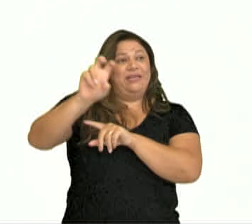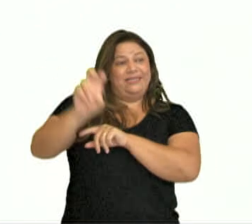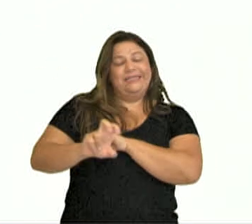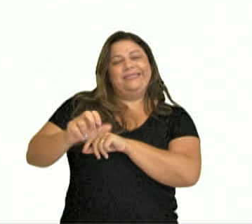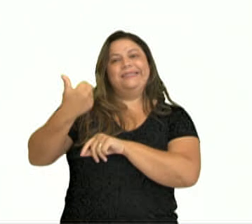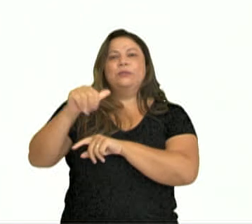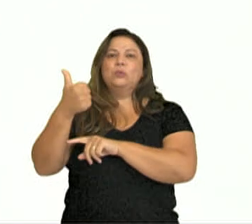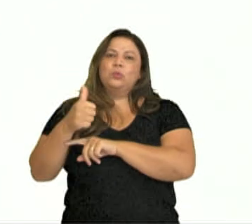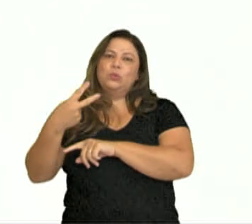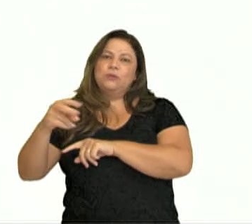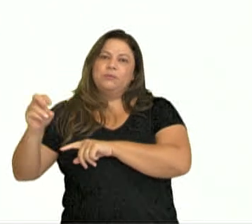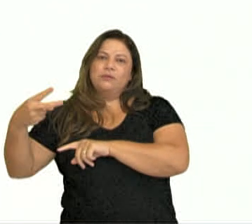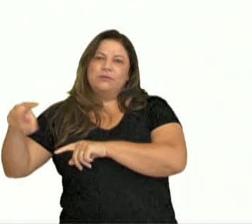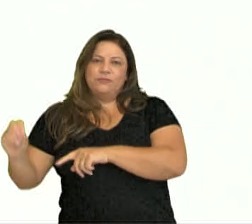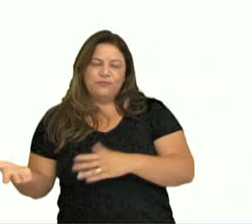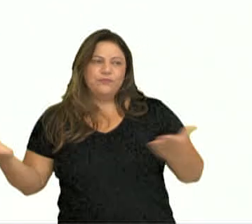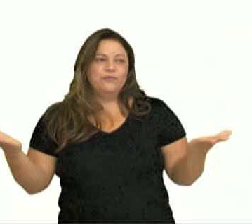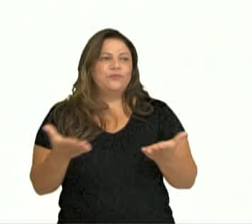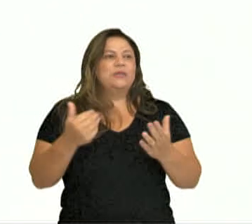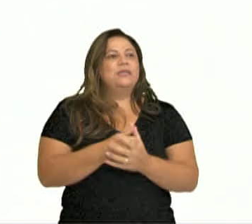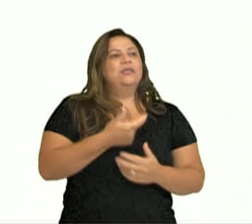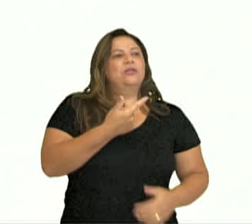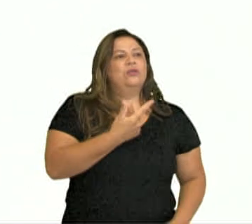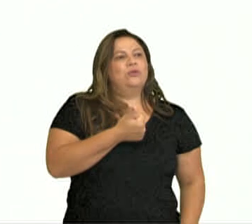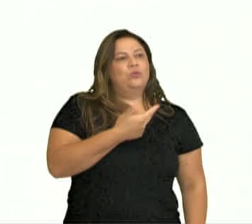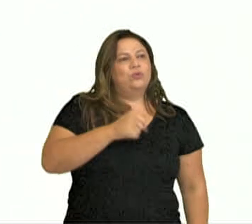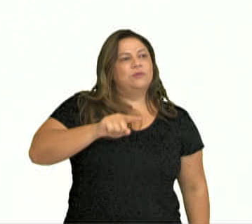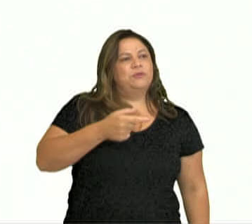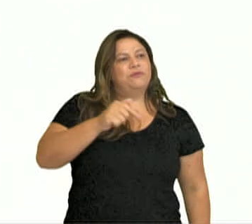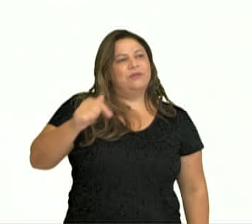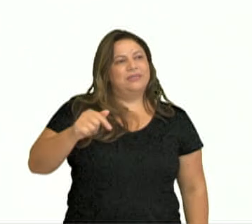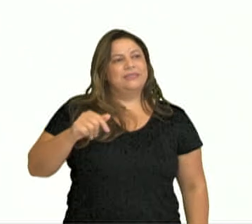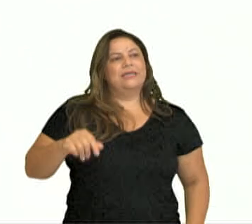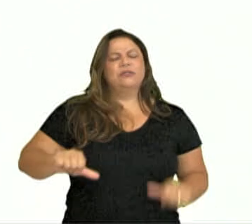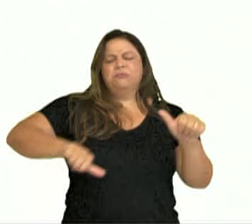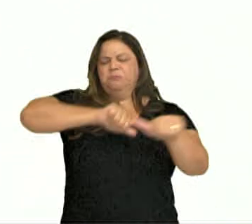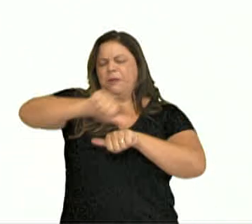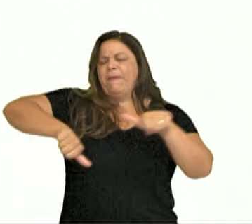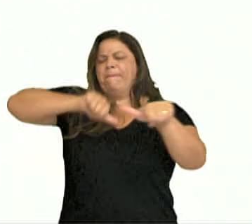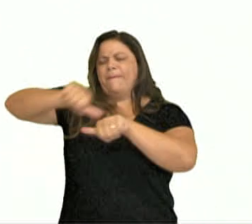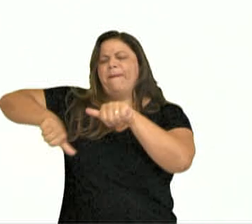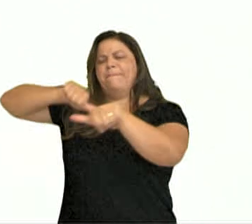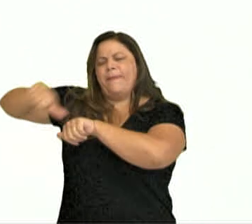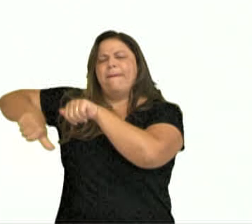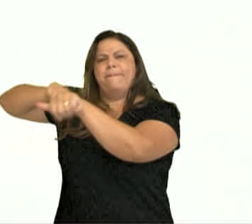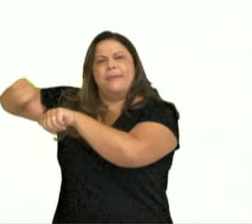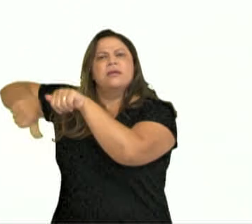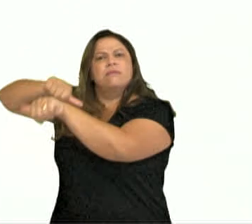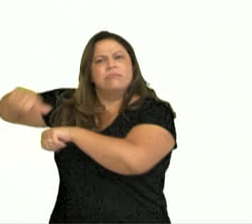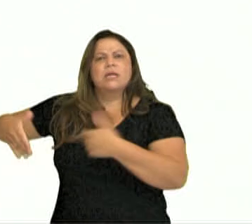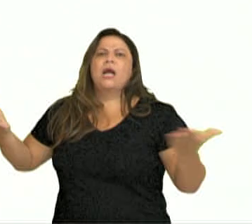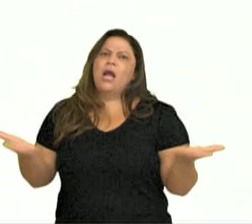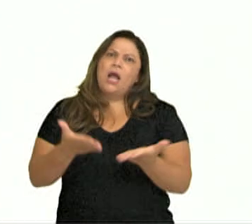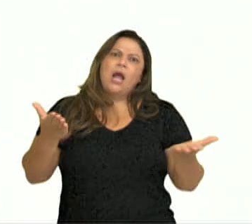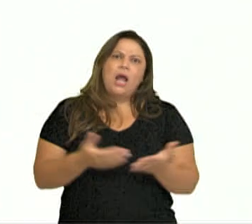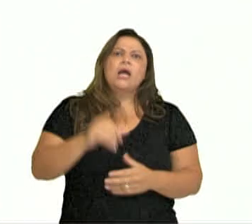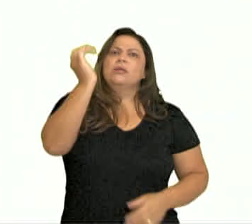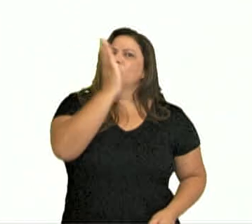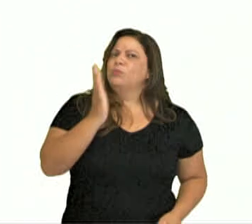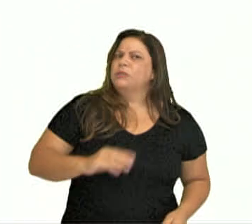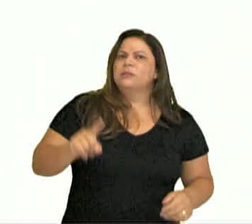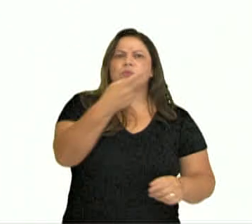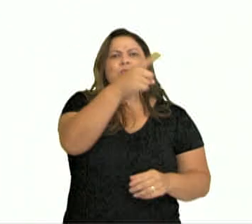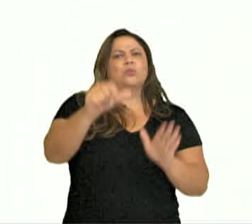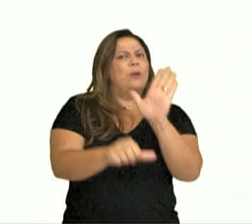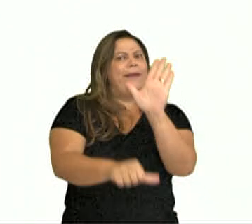25/11/2020, 12,7 mil mutações do vírus já tinham acontecido. Então essa mutação que a gente está ouvindo falar direto aqui no Brasil não é a